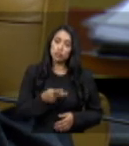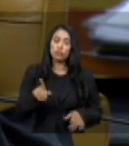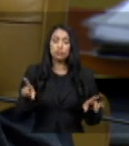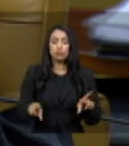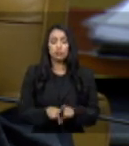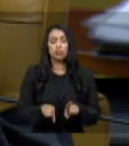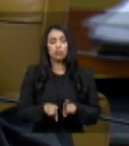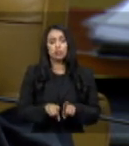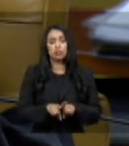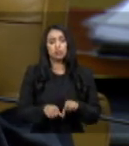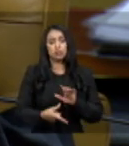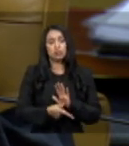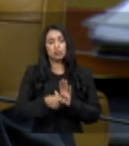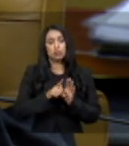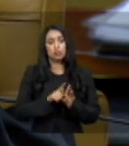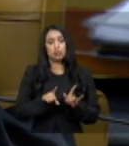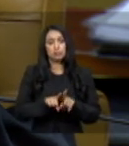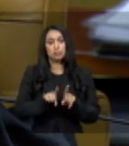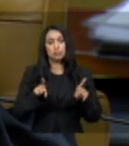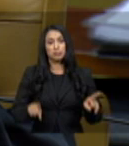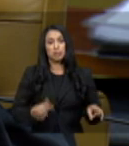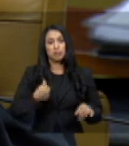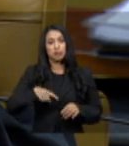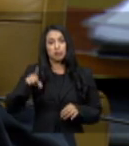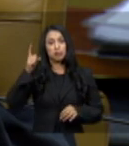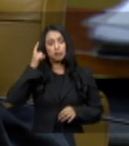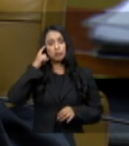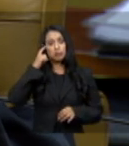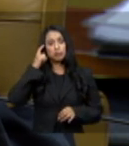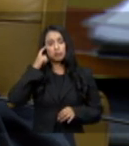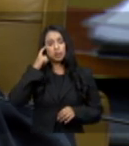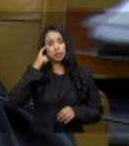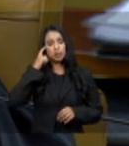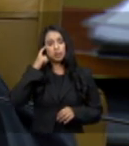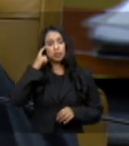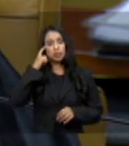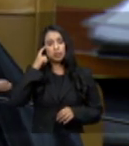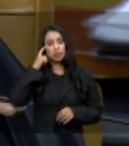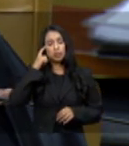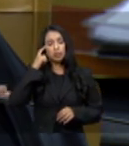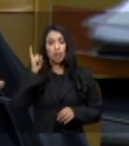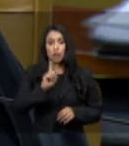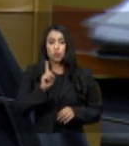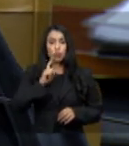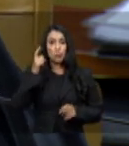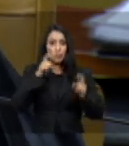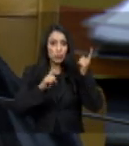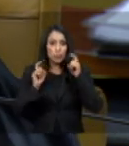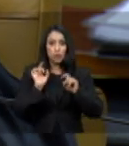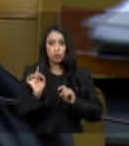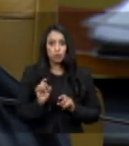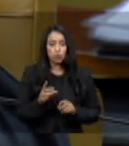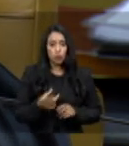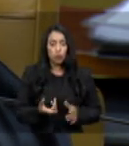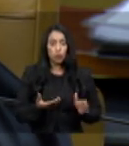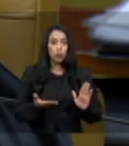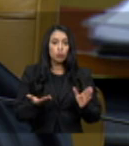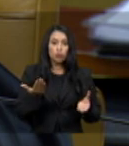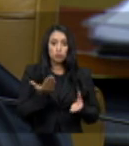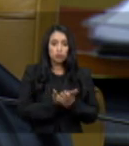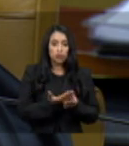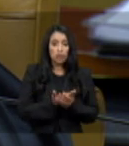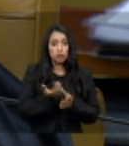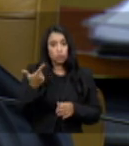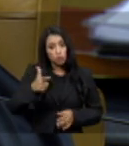também preconizado mas me parece que este formalismo aí eu não estou grupo apenas curso de casa mas com